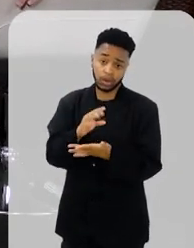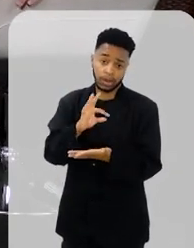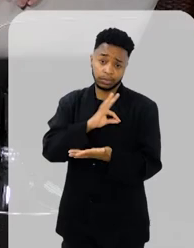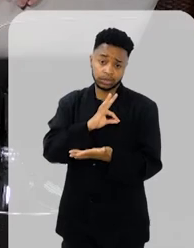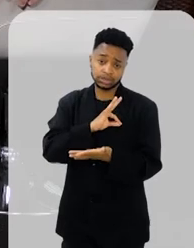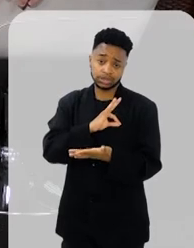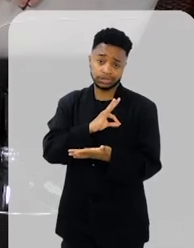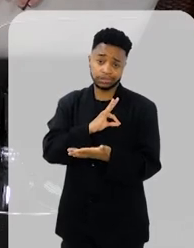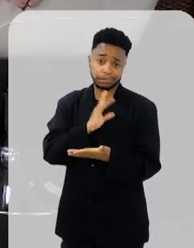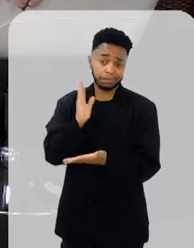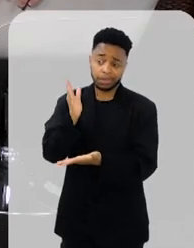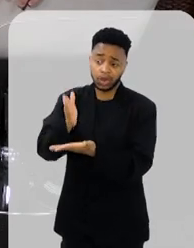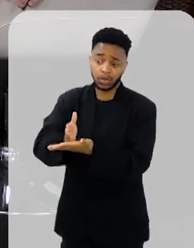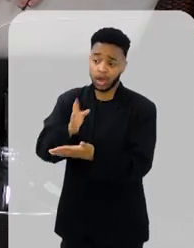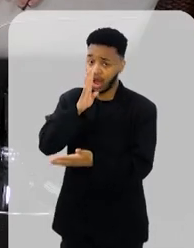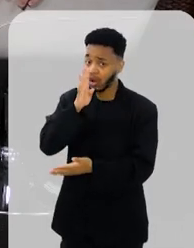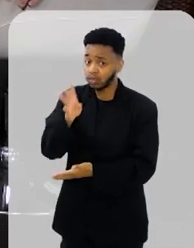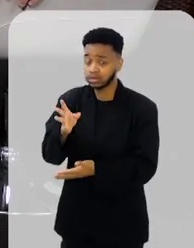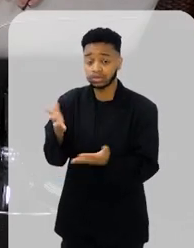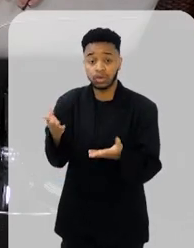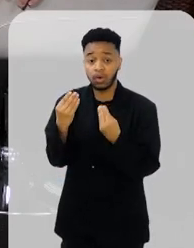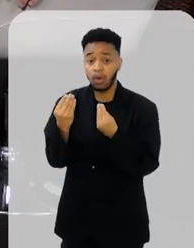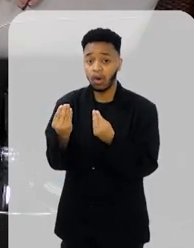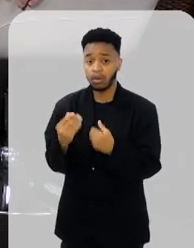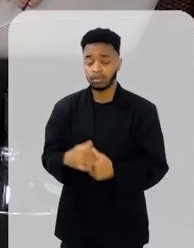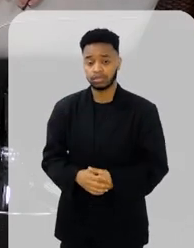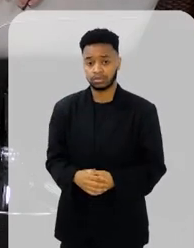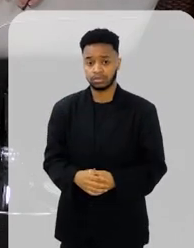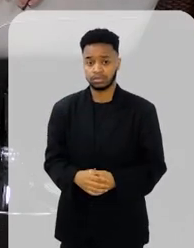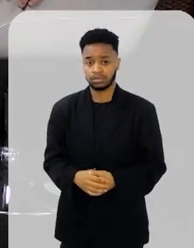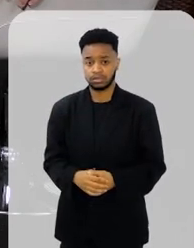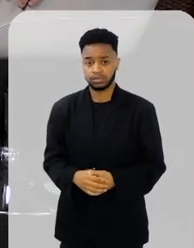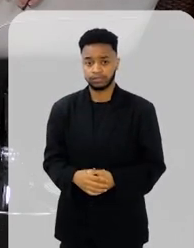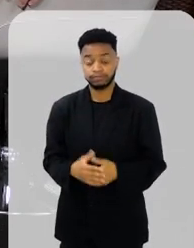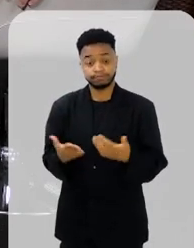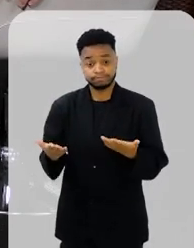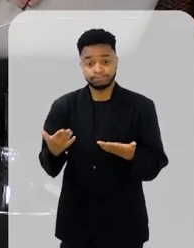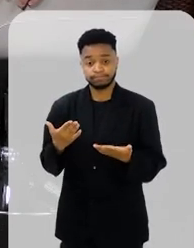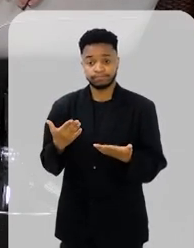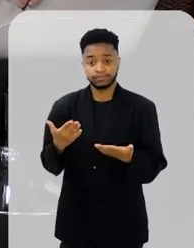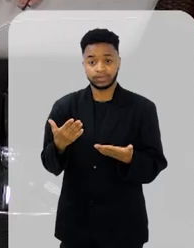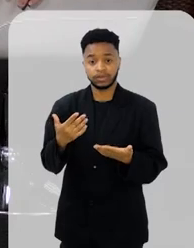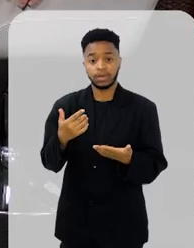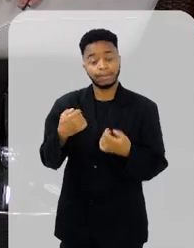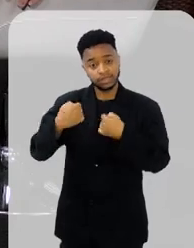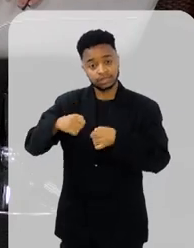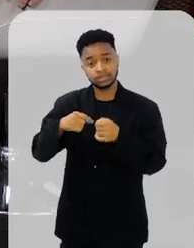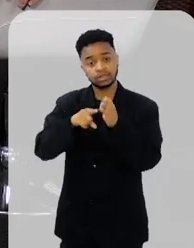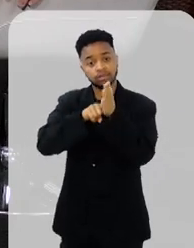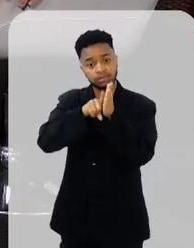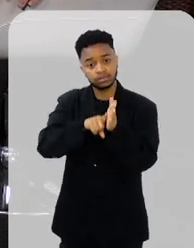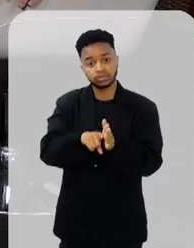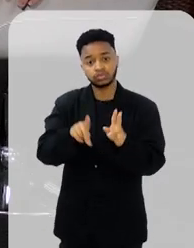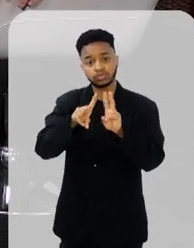foram não teve mais acusação em relação aos policiais. Como assim? Eu acho que, você entendeu?